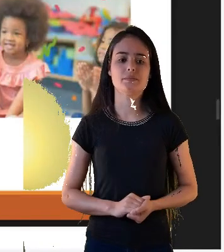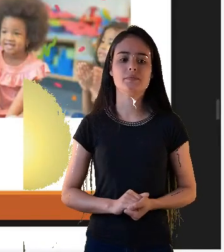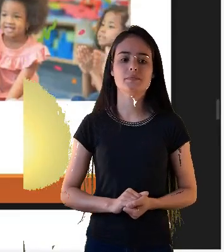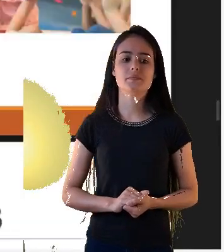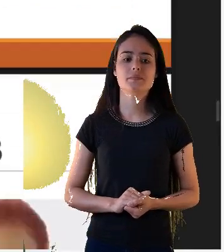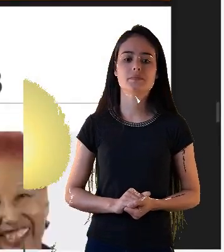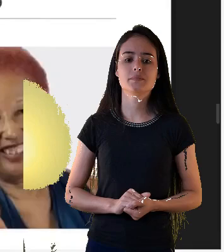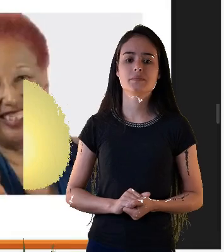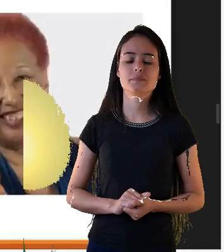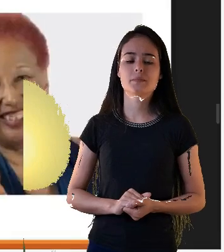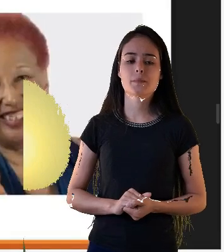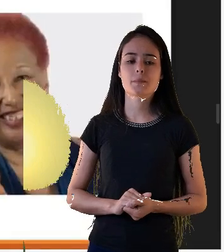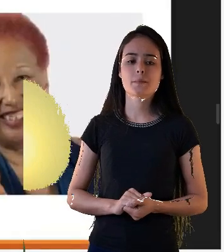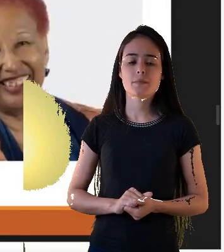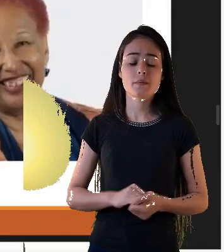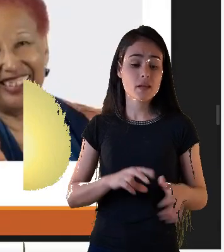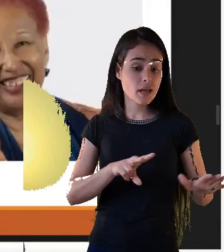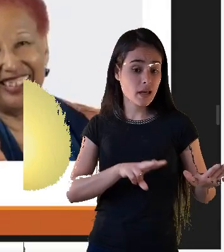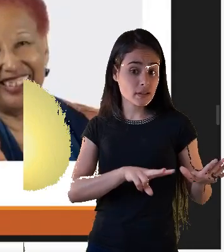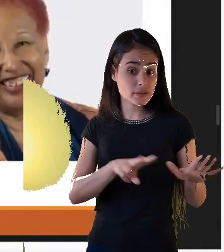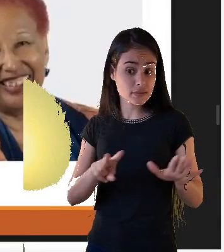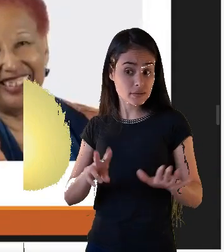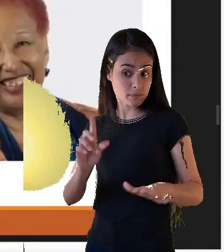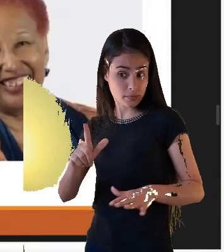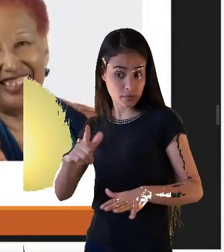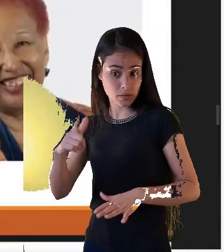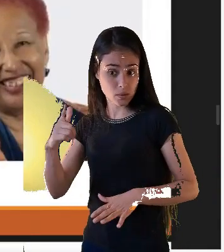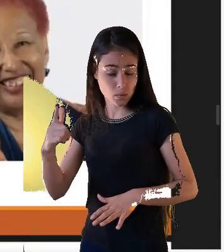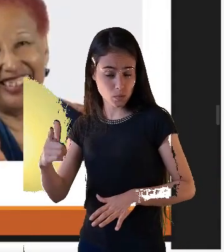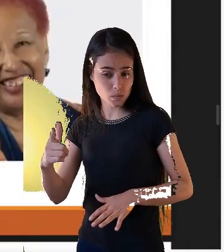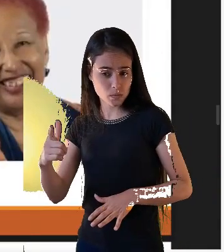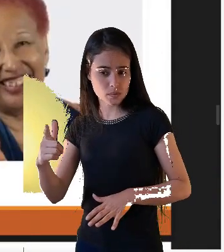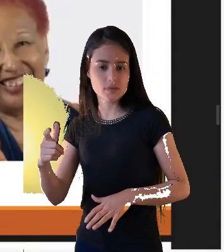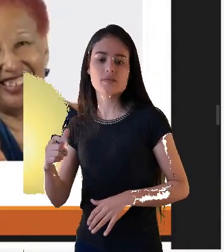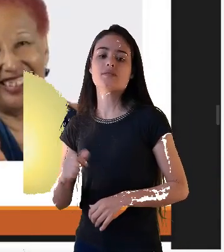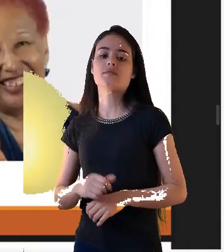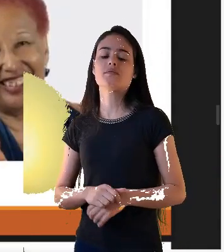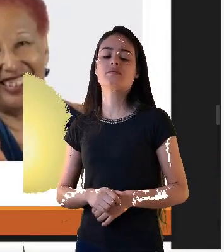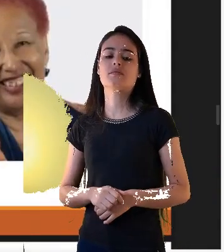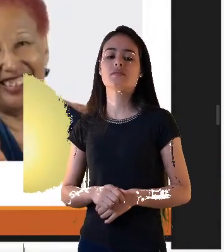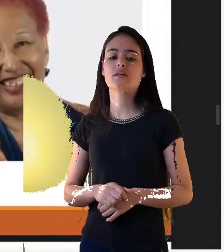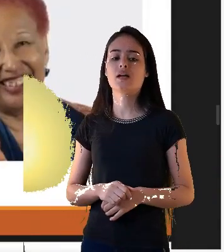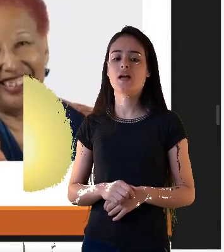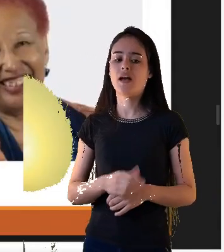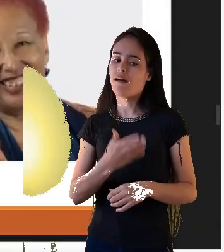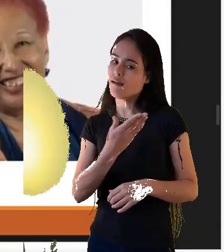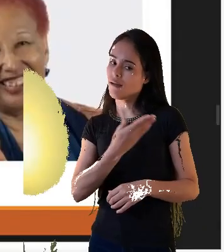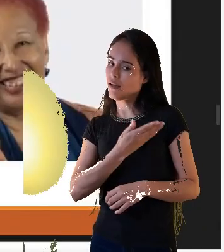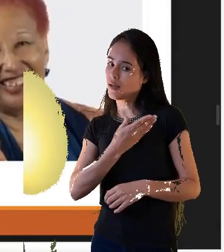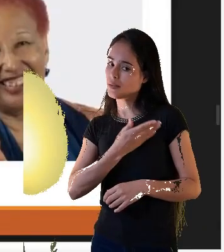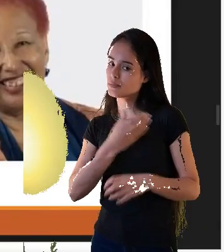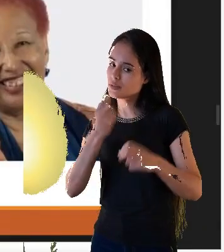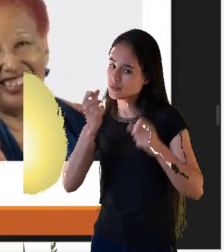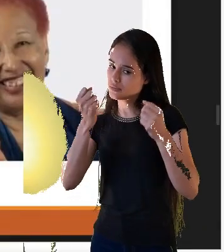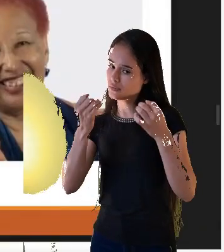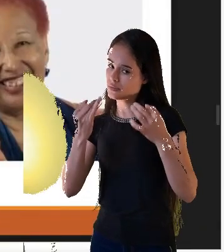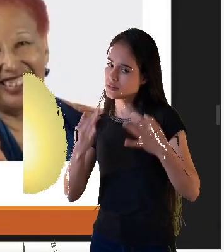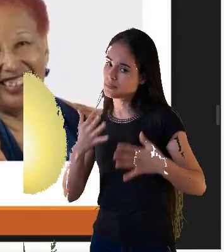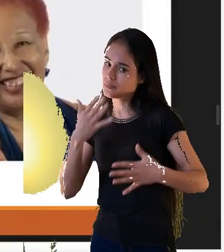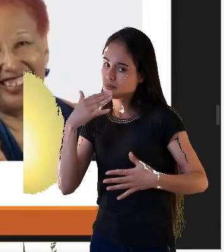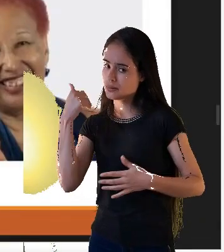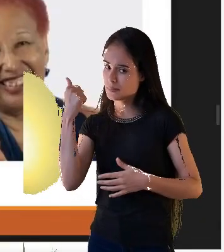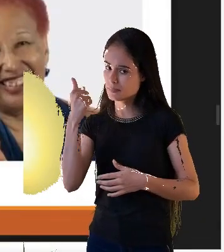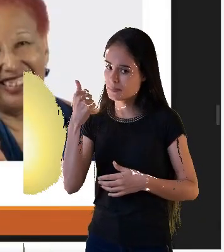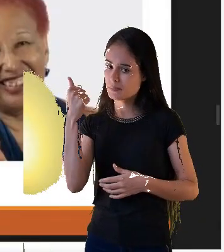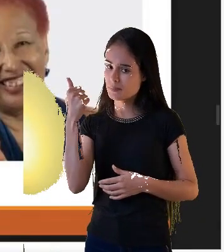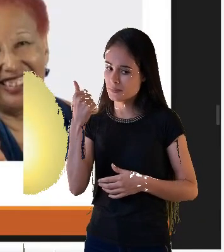A Aline vai falar melhor, né, sobre essa parte de educação com vocês semana que vem, então eu só vou passar agora. E aí eu achei